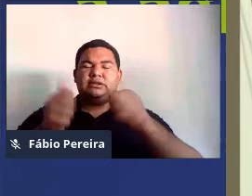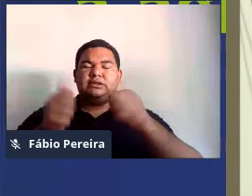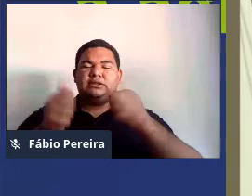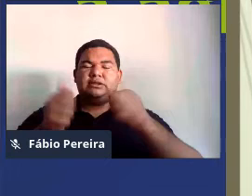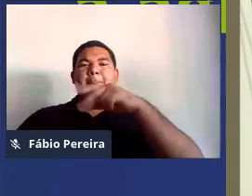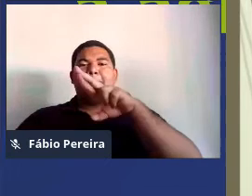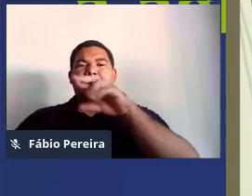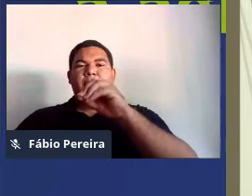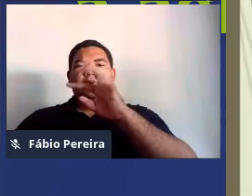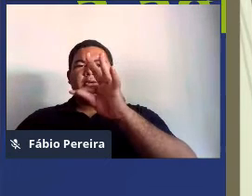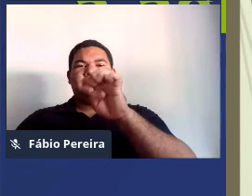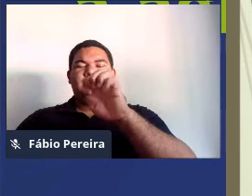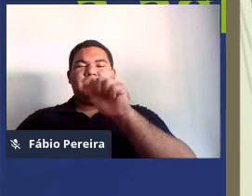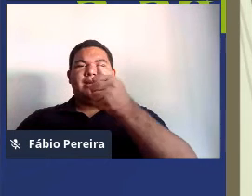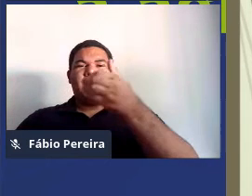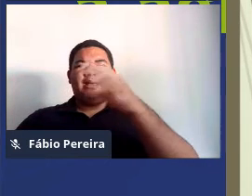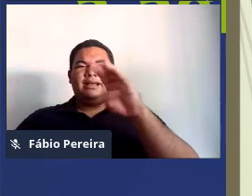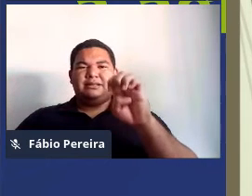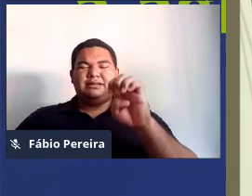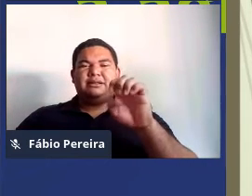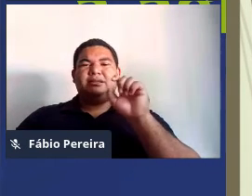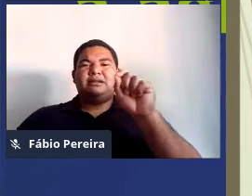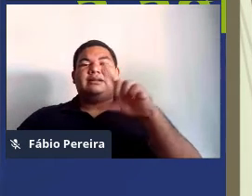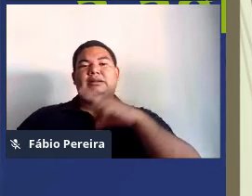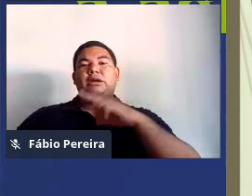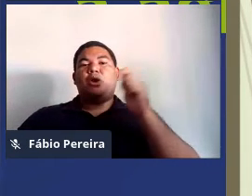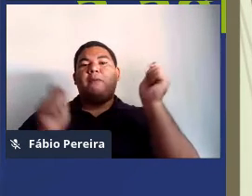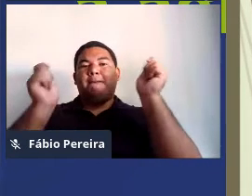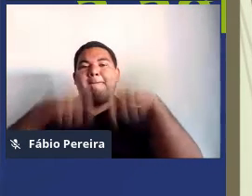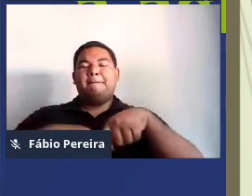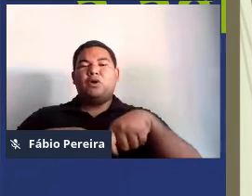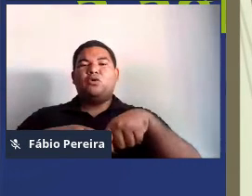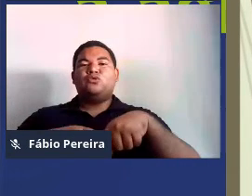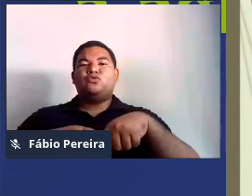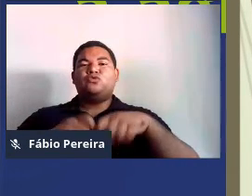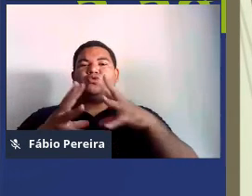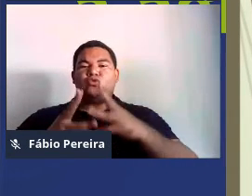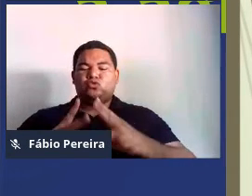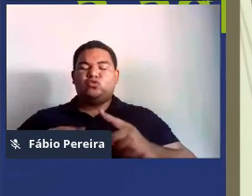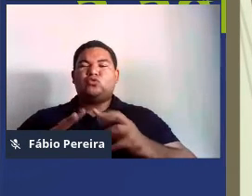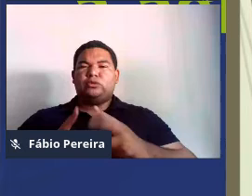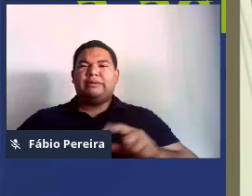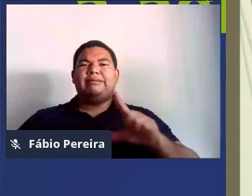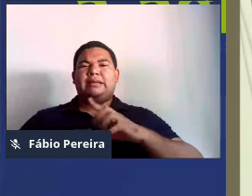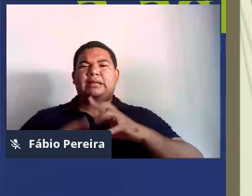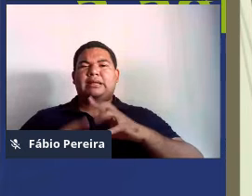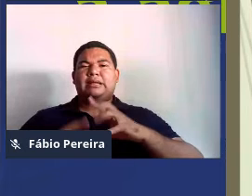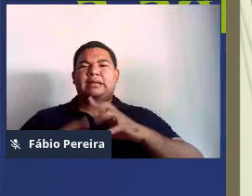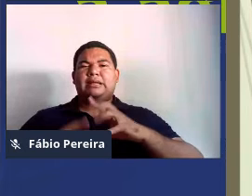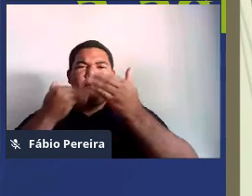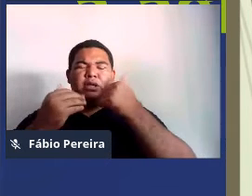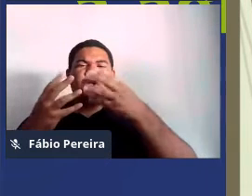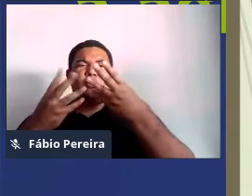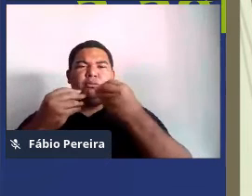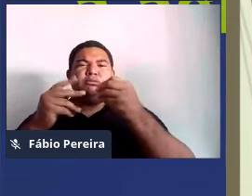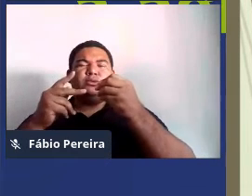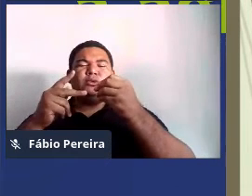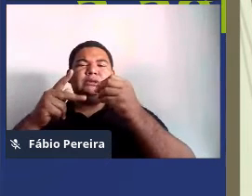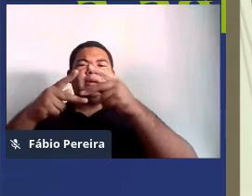seja, e sugere que são capazes de digerir dietas ricas em proteínas, mas elas também